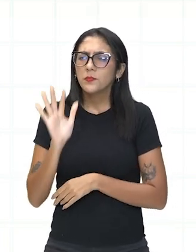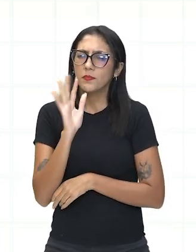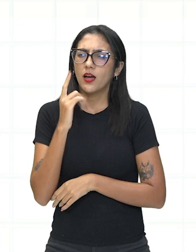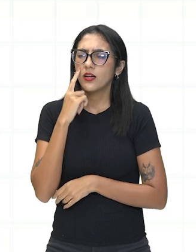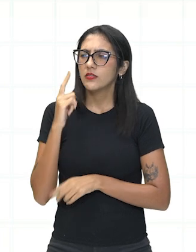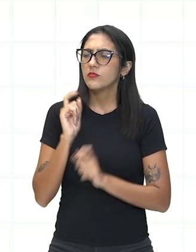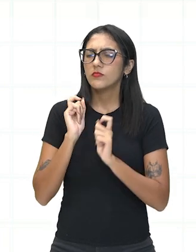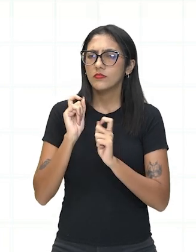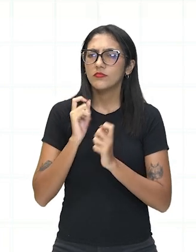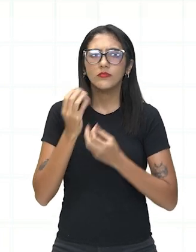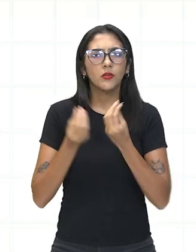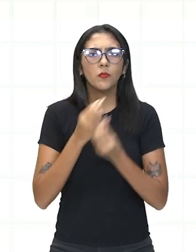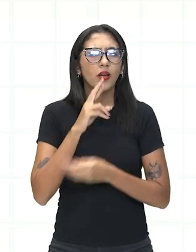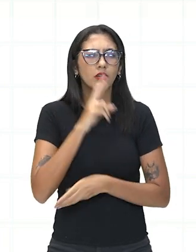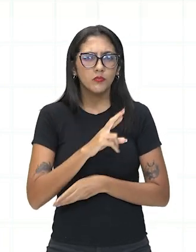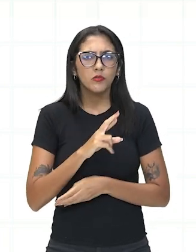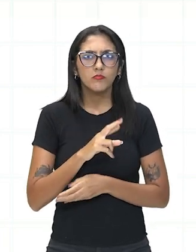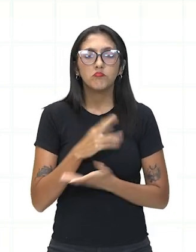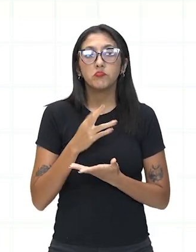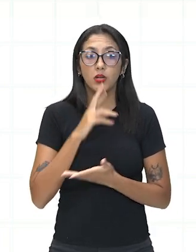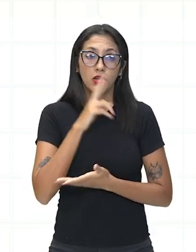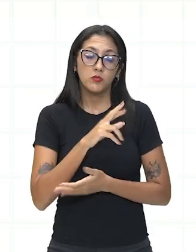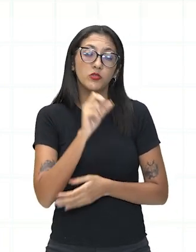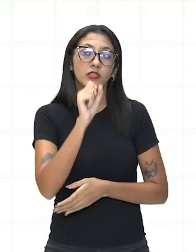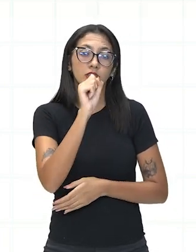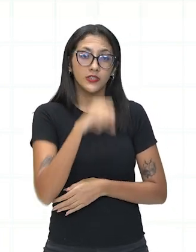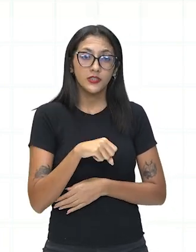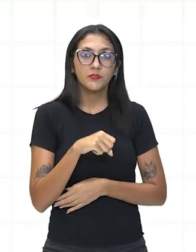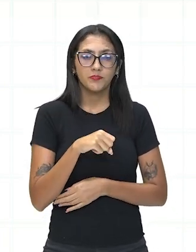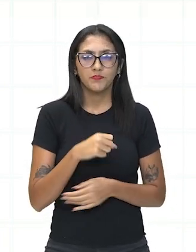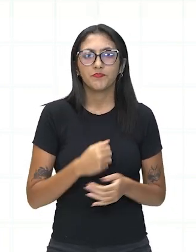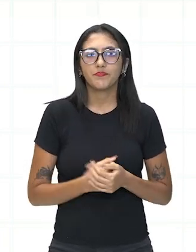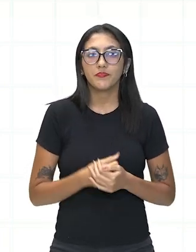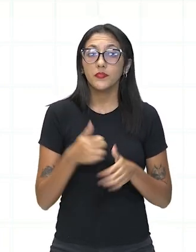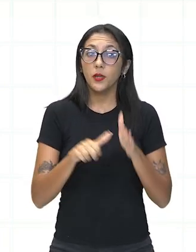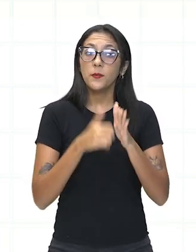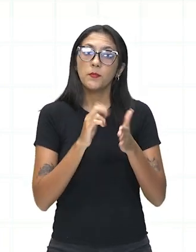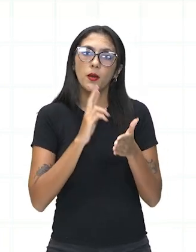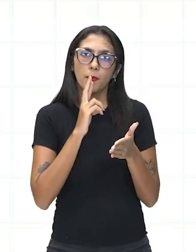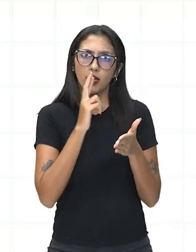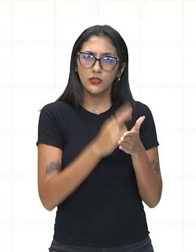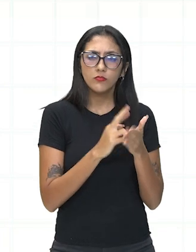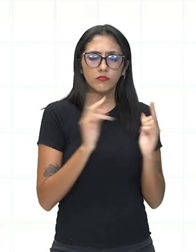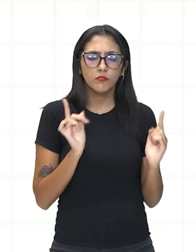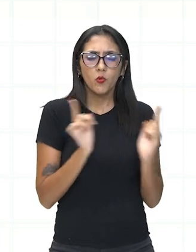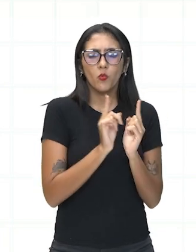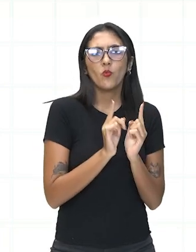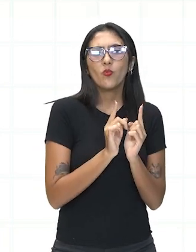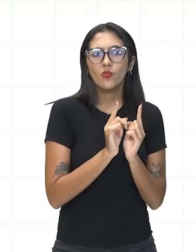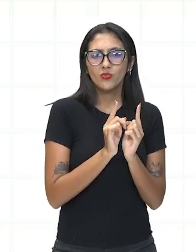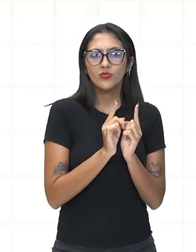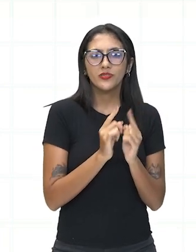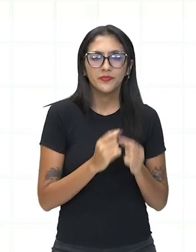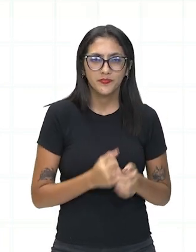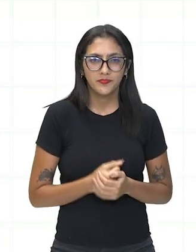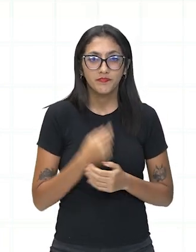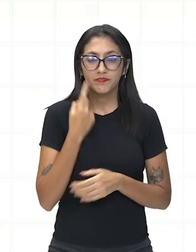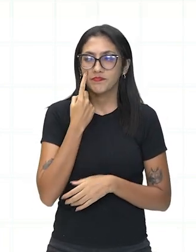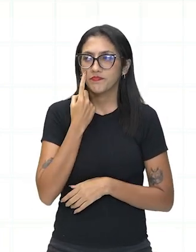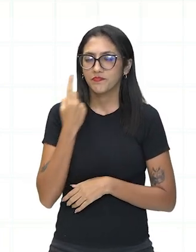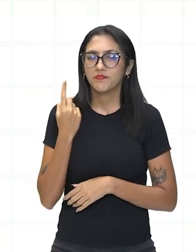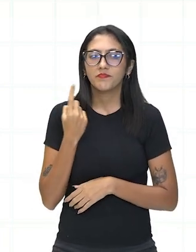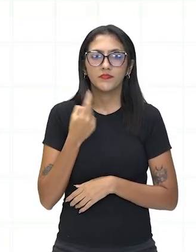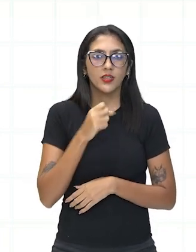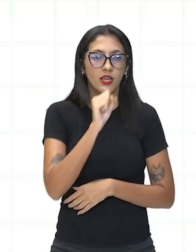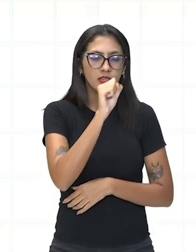habilidade. Vamos responder com sim, então. Resposta curta, vamos lá. Primeiro, yes. Depois, o sujeito é